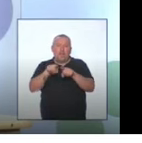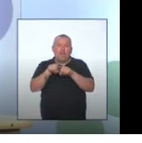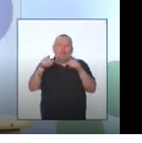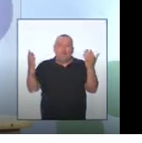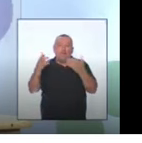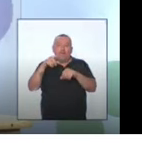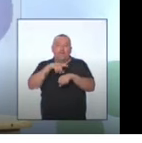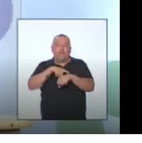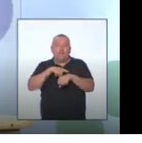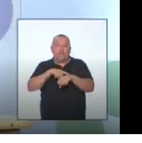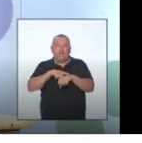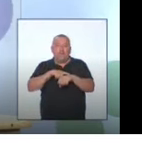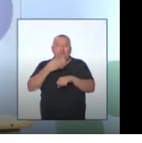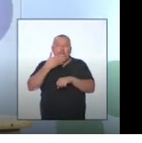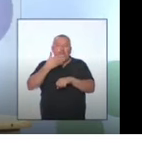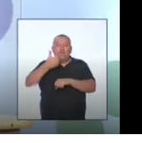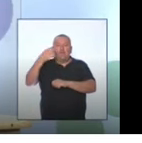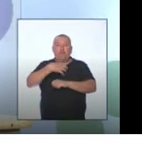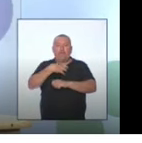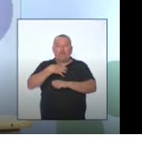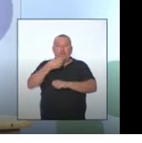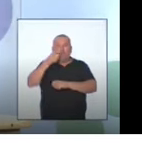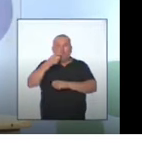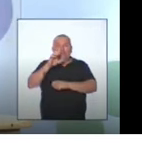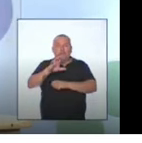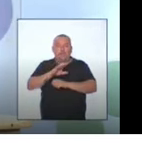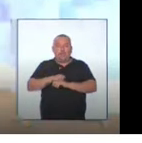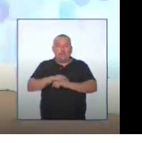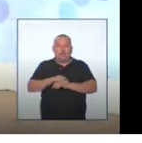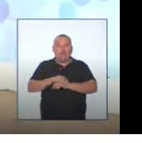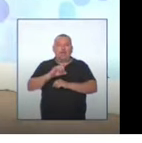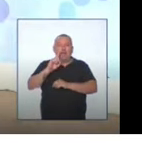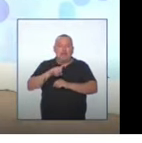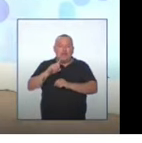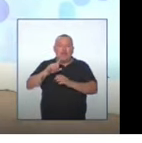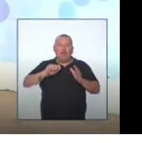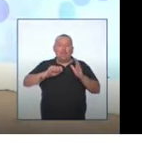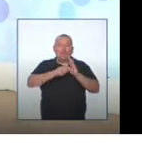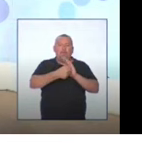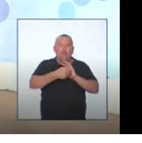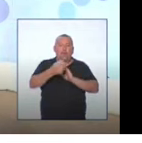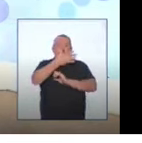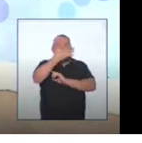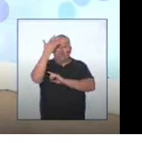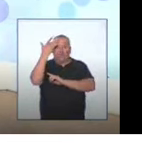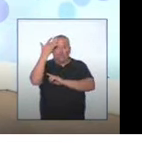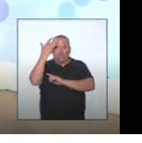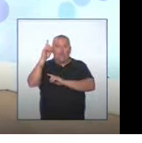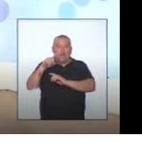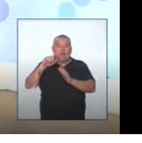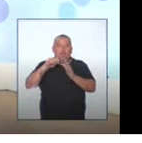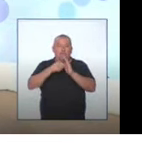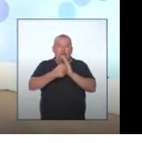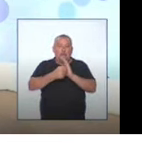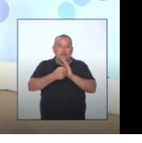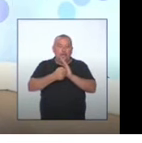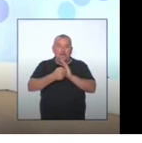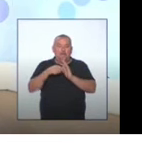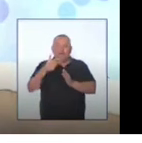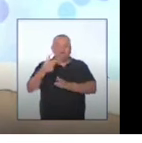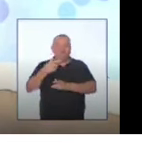momento, qual é a melhor maneira de lidar com isso? É realmente bloquear essa pessoa, é realmente, então, falar, olha, eu não estou